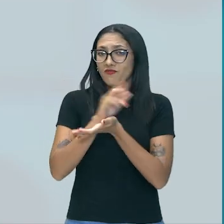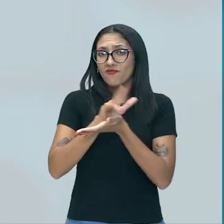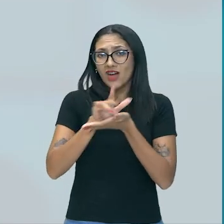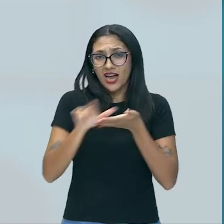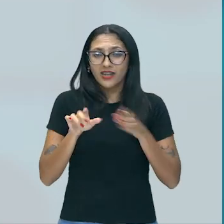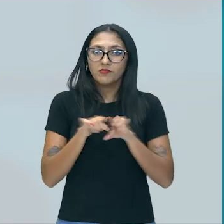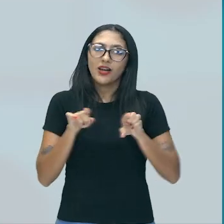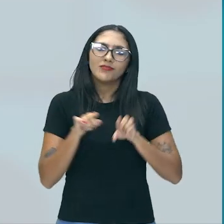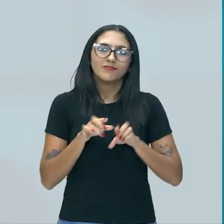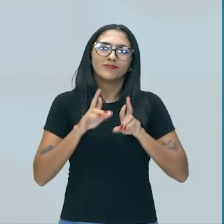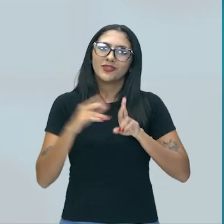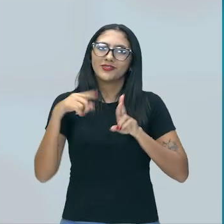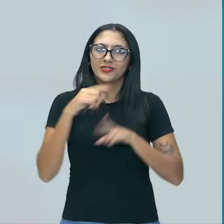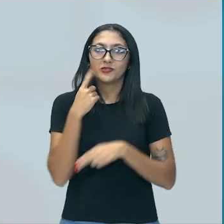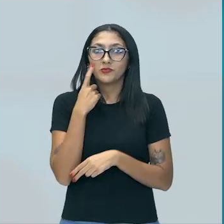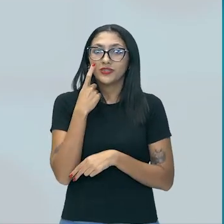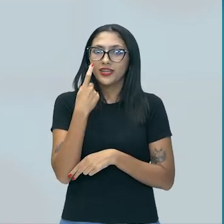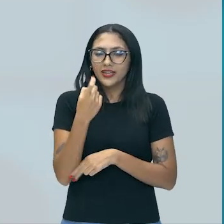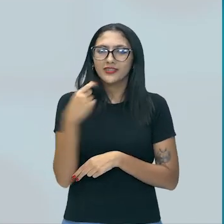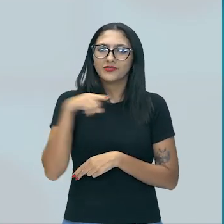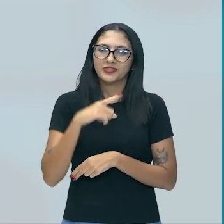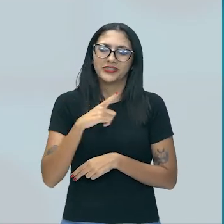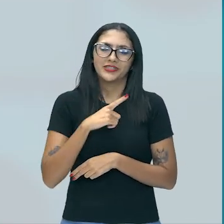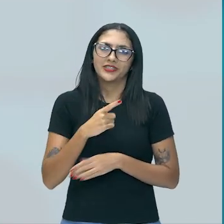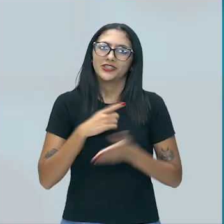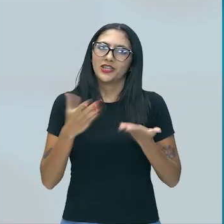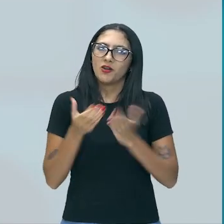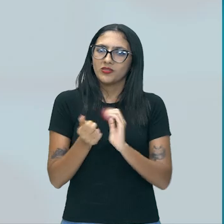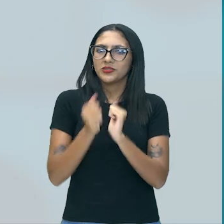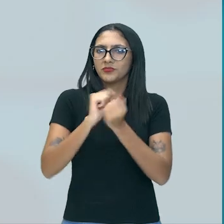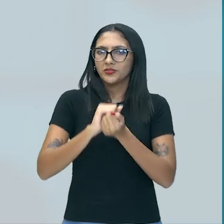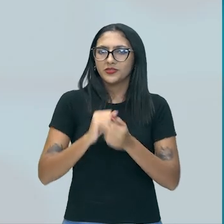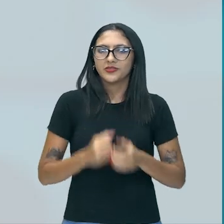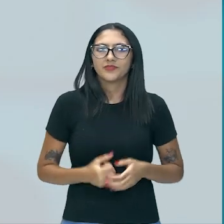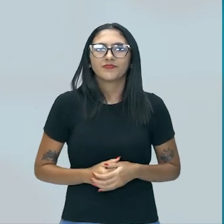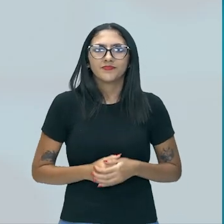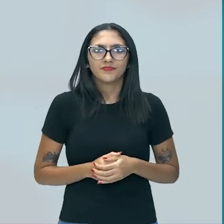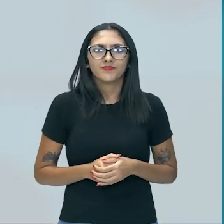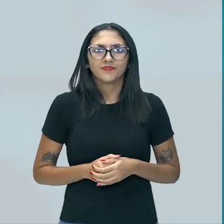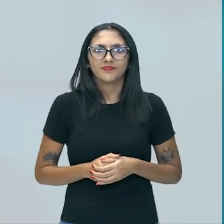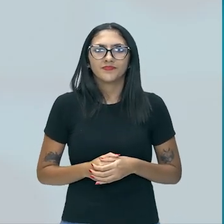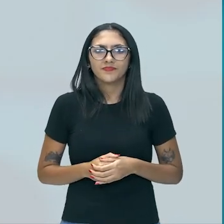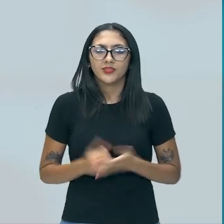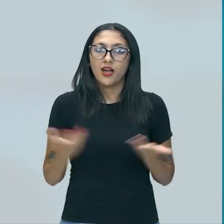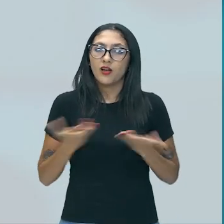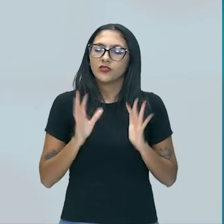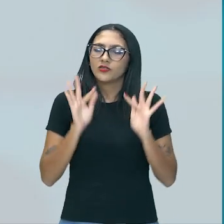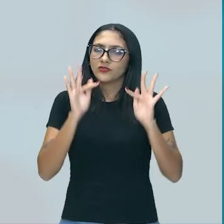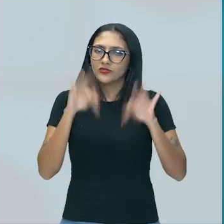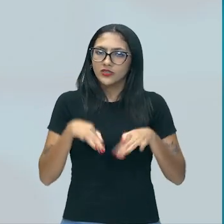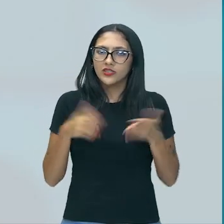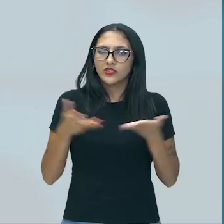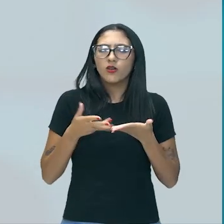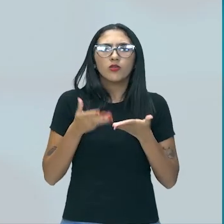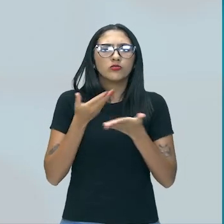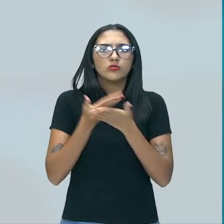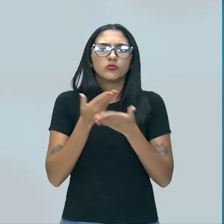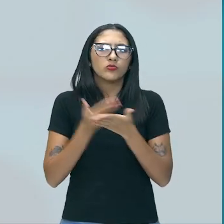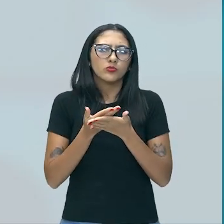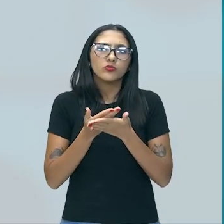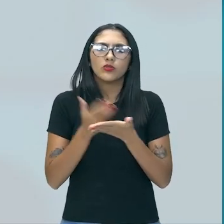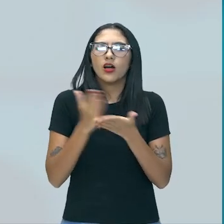a curiosidade tenha despertado para esses esportes. Agora a gente vai finalizar aqui falando um pouco sobre